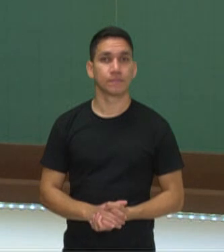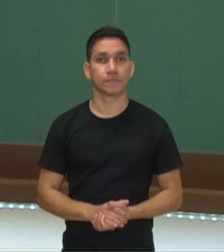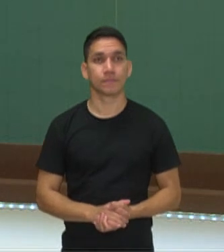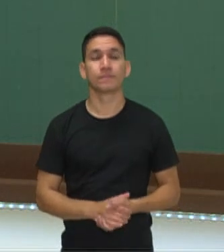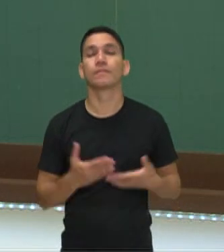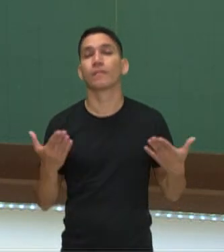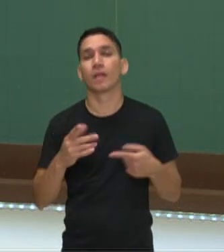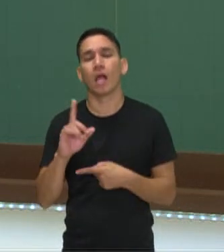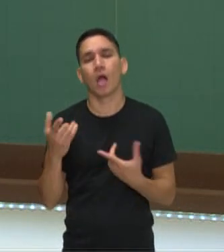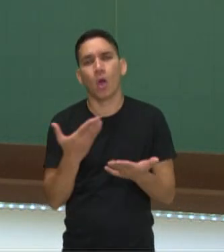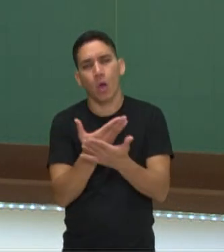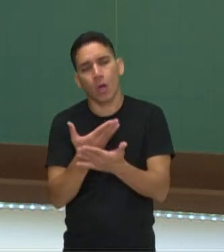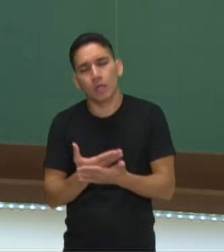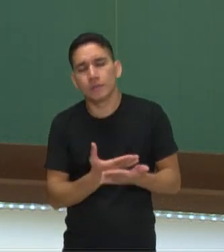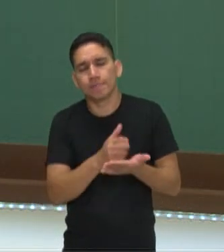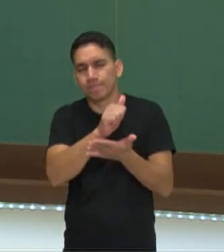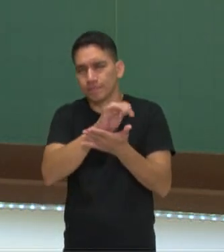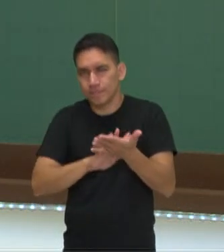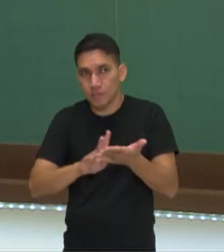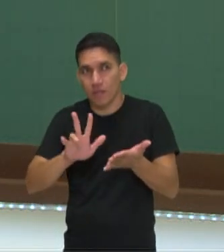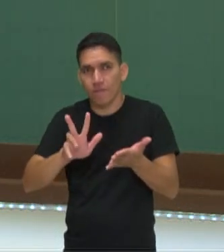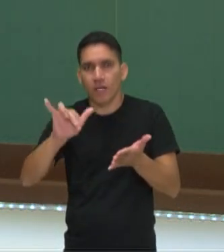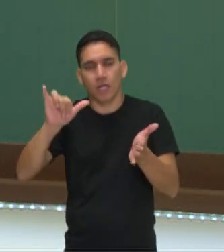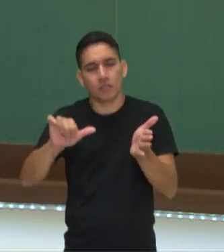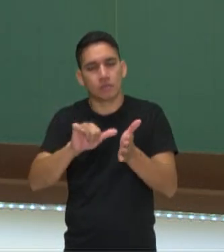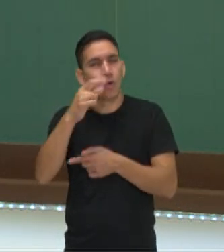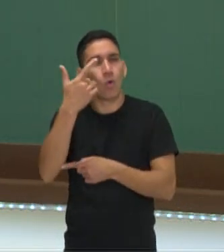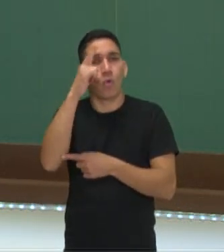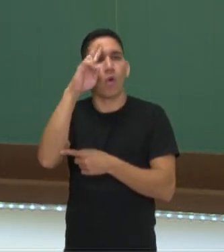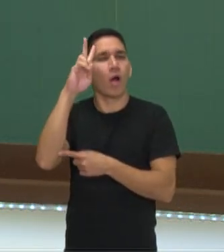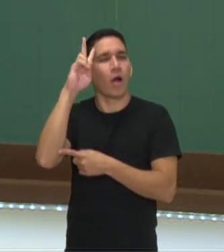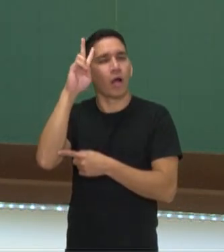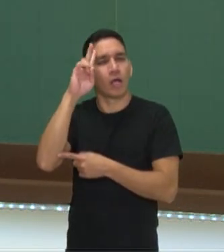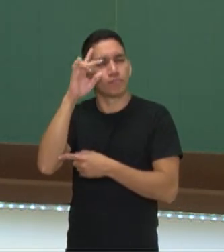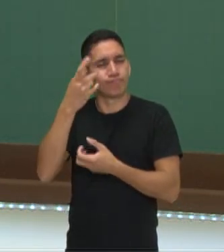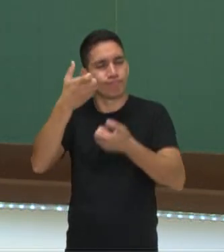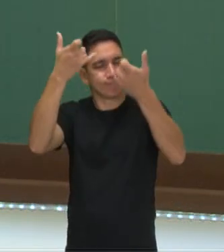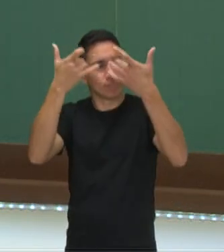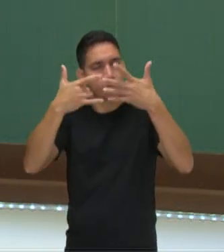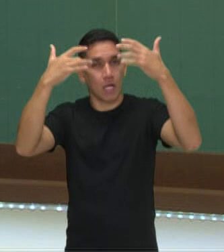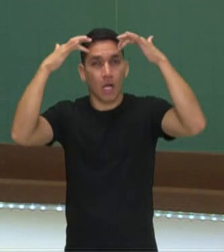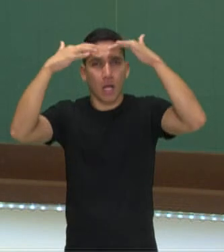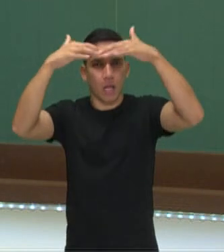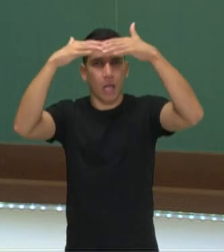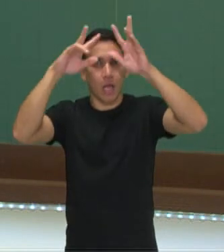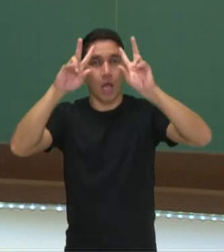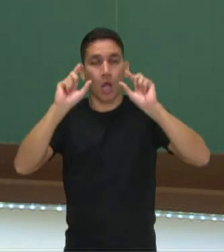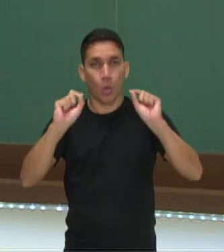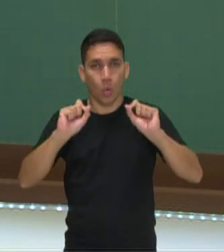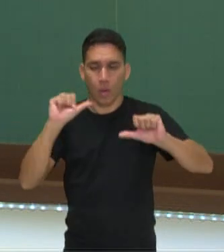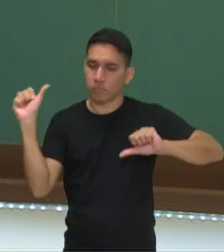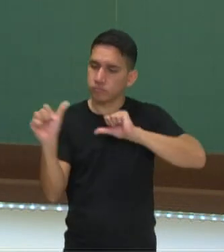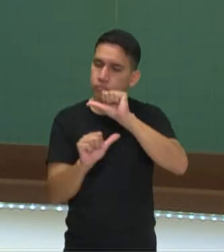E vamos pensar um pouquinho, então, agora uma primeira atividade, tá? Uma reflexão sobre essa